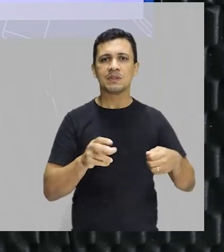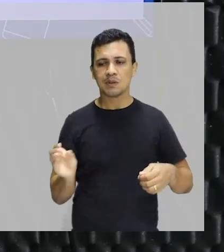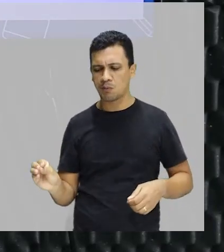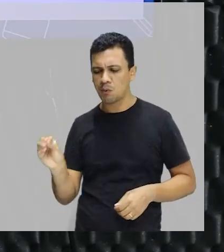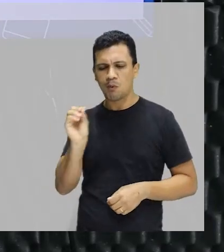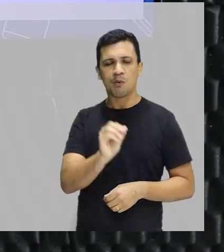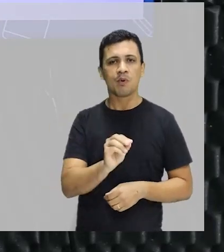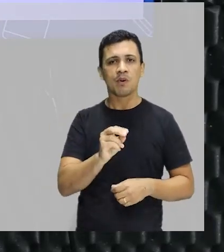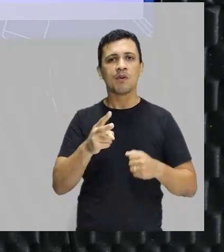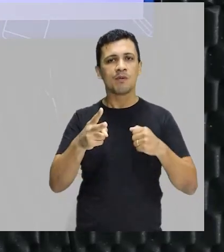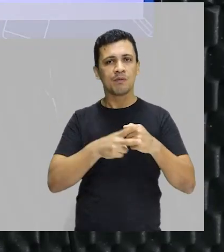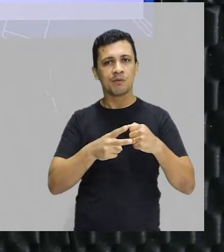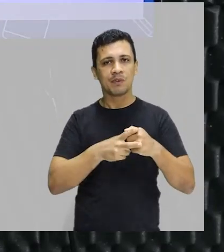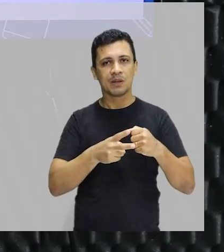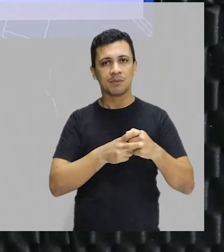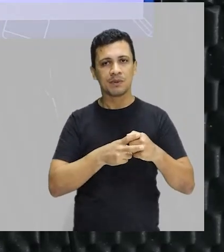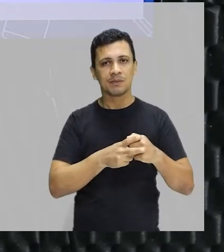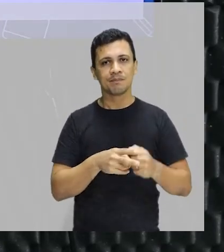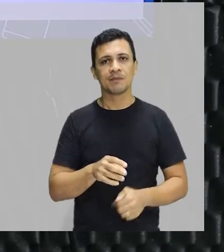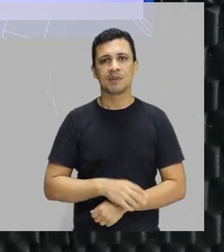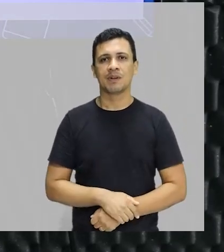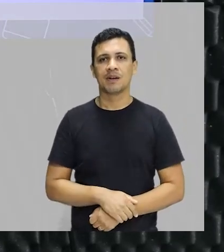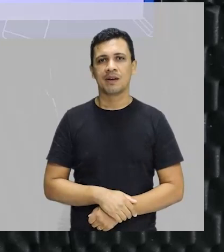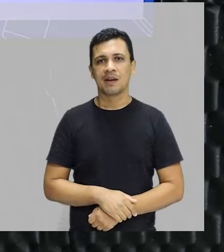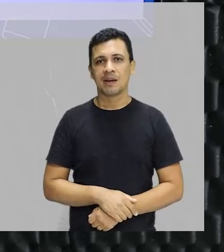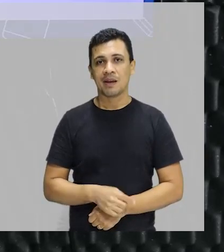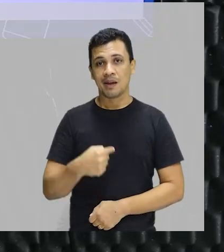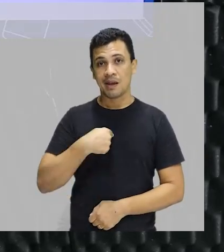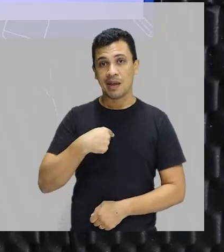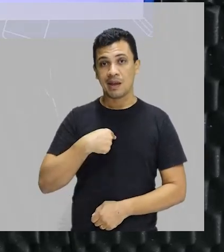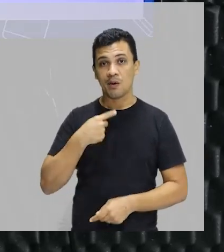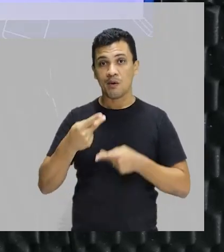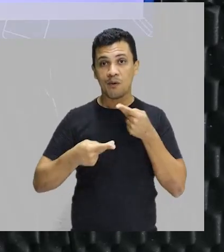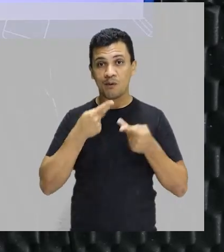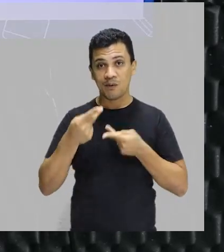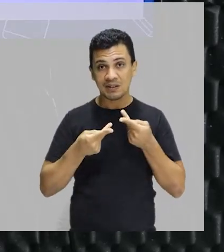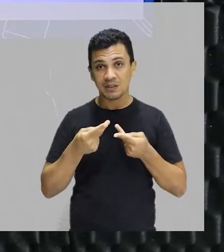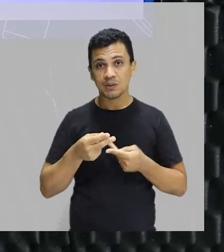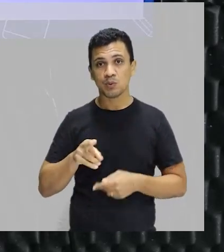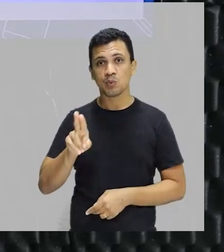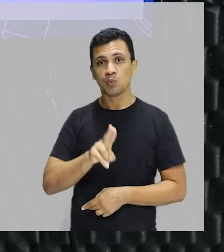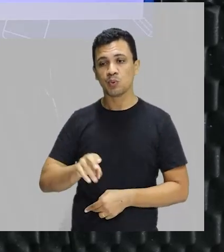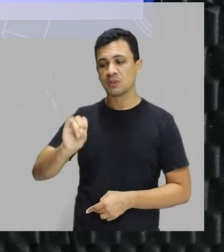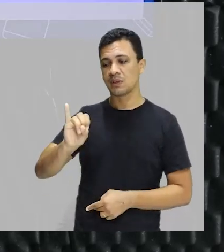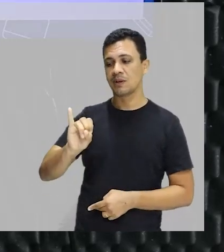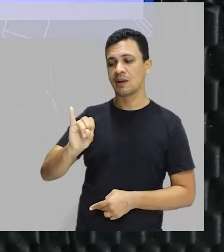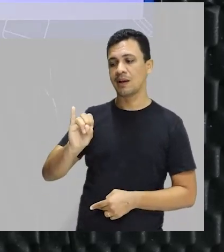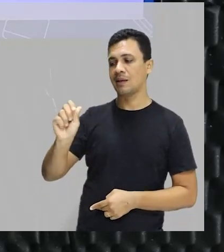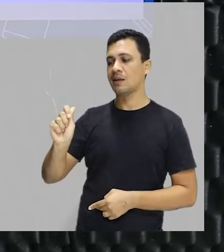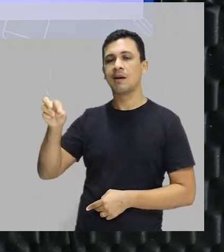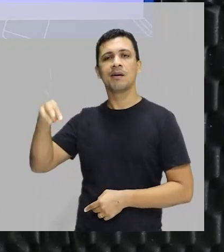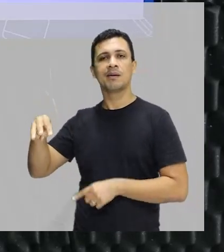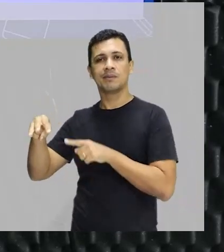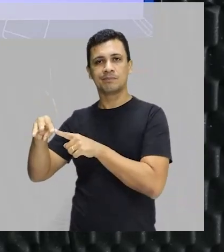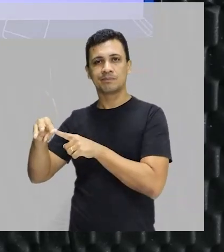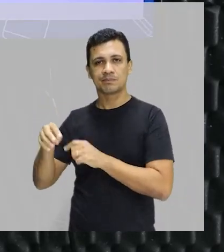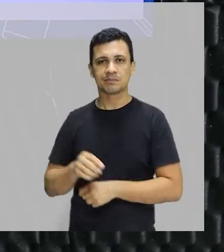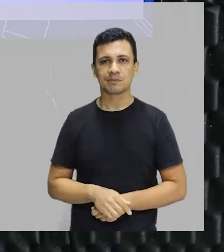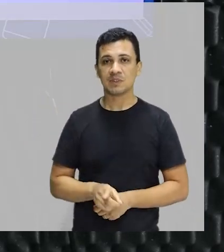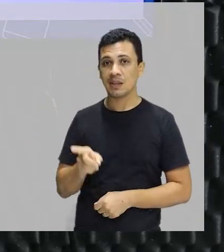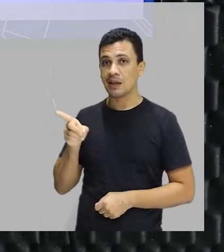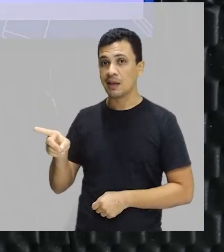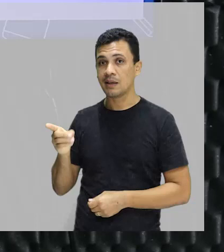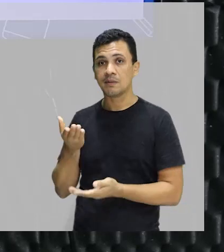estou falando, I am talking, ou I am speaking. Ele está estudando, he is